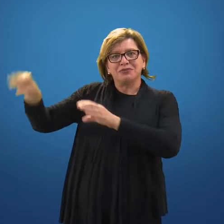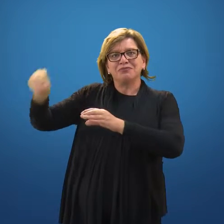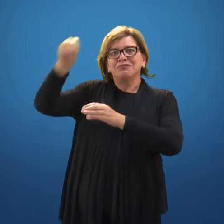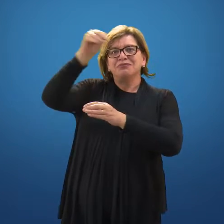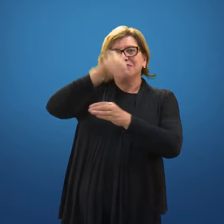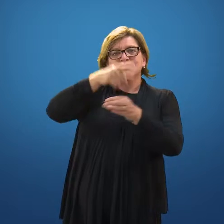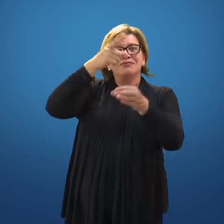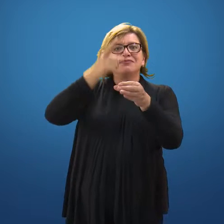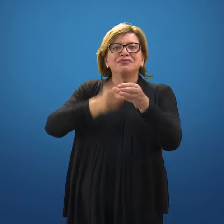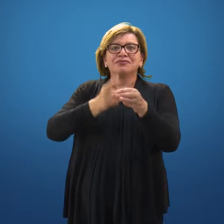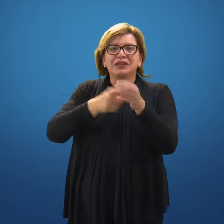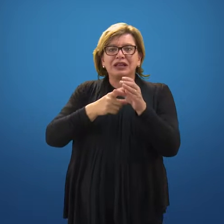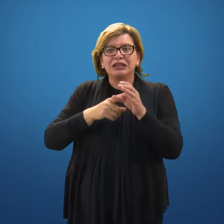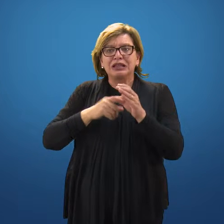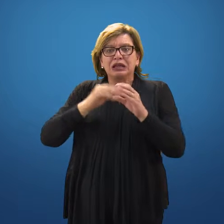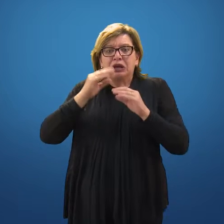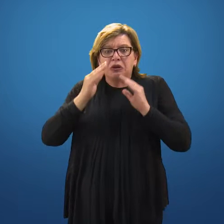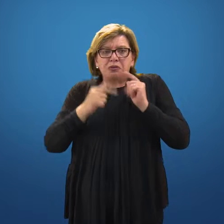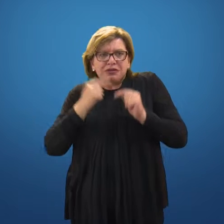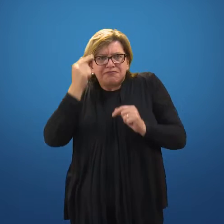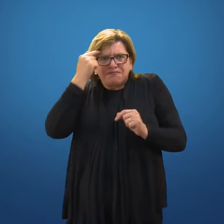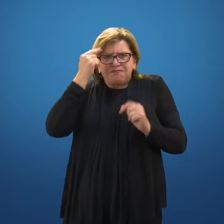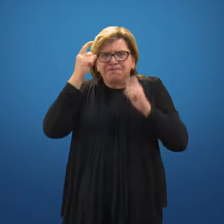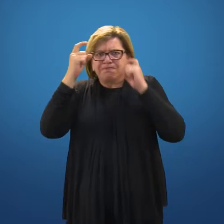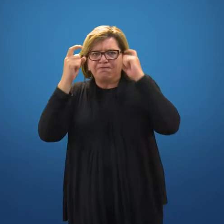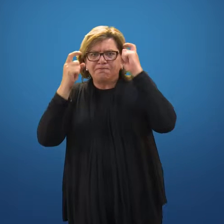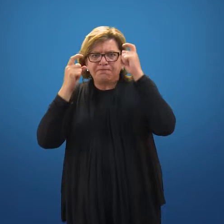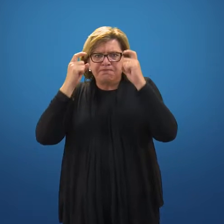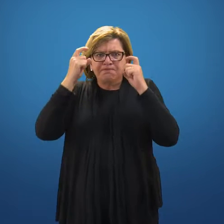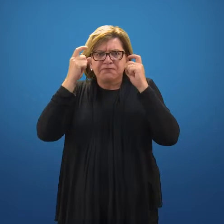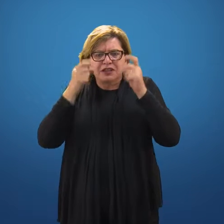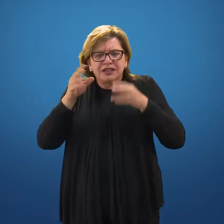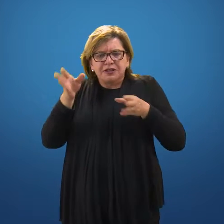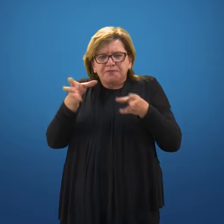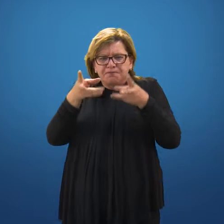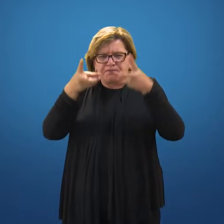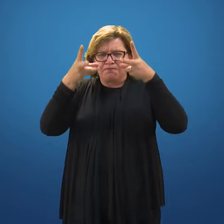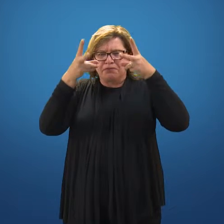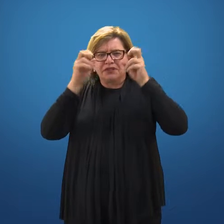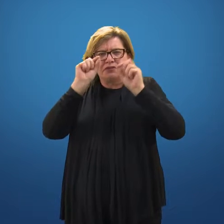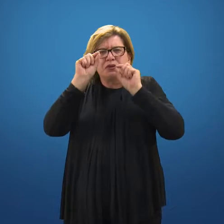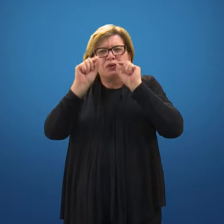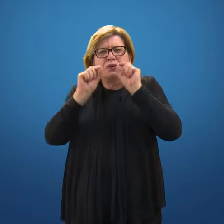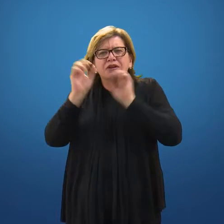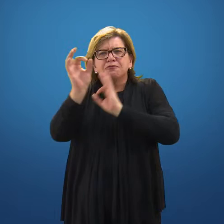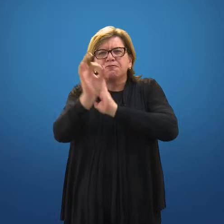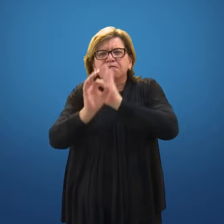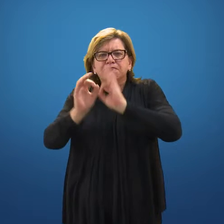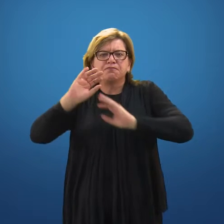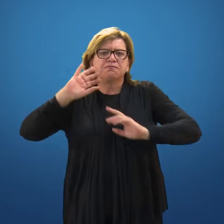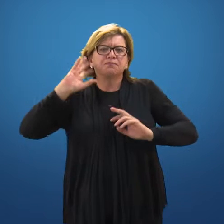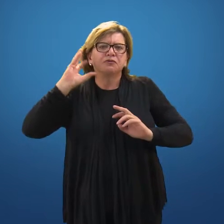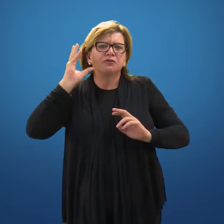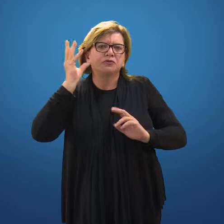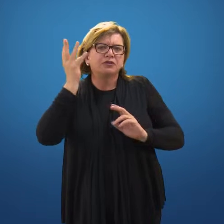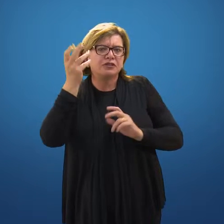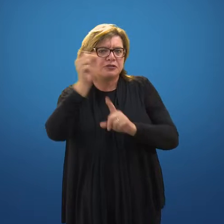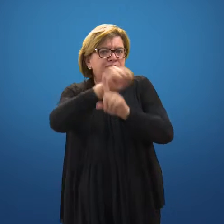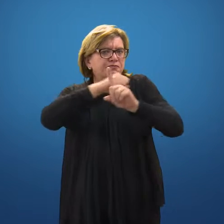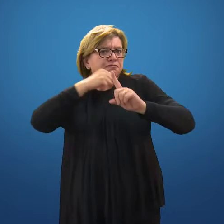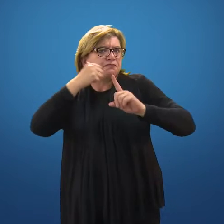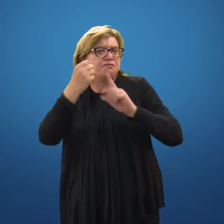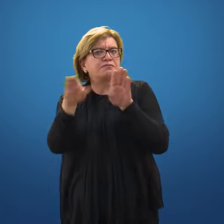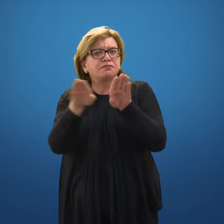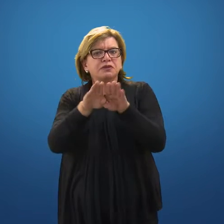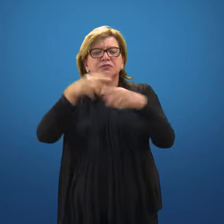uma preocupação por parte de alguns pensadores em entender essa nova lógica social e política que estava se